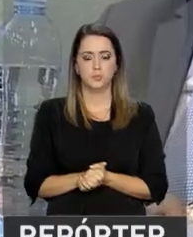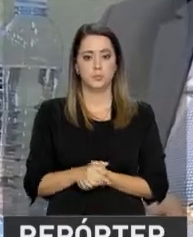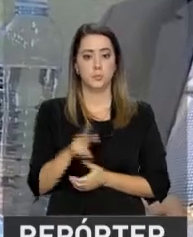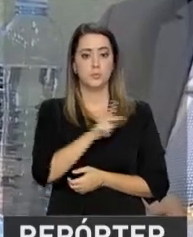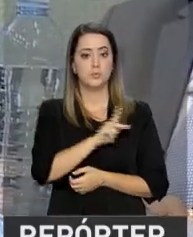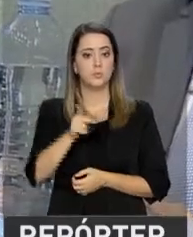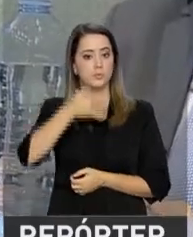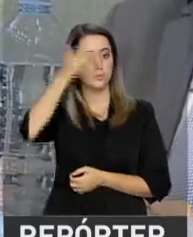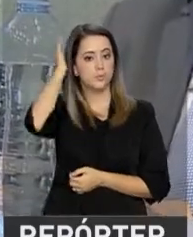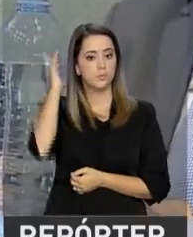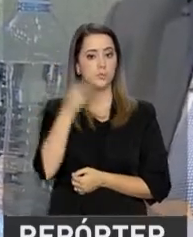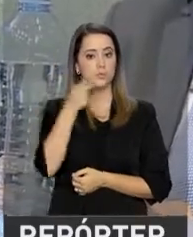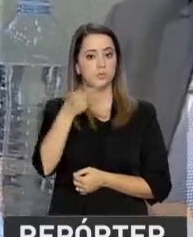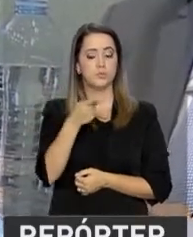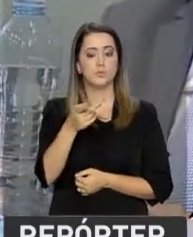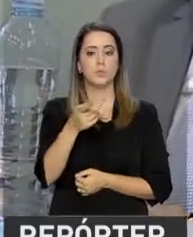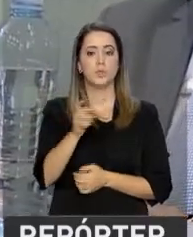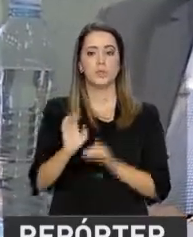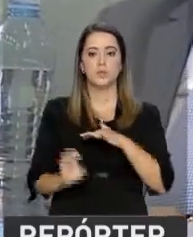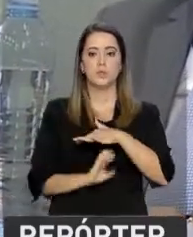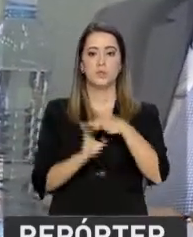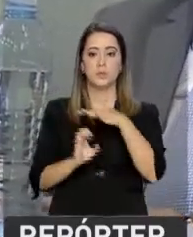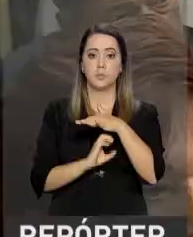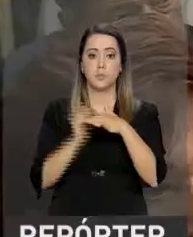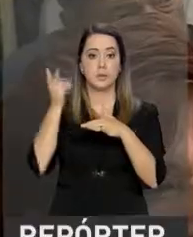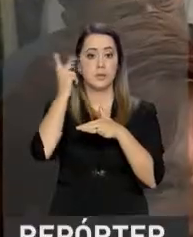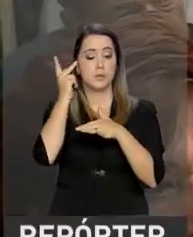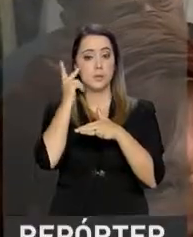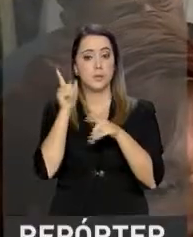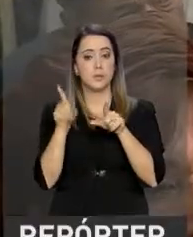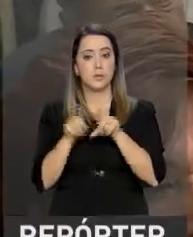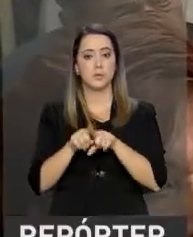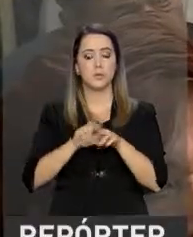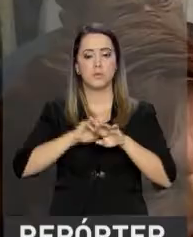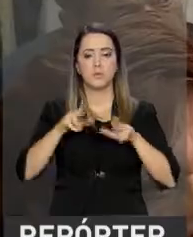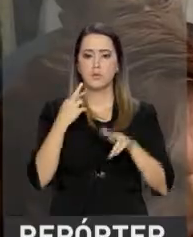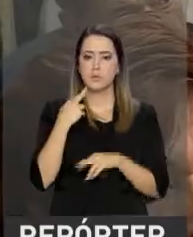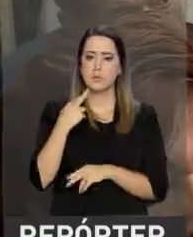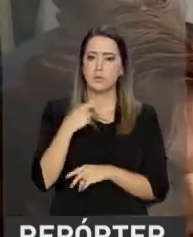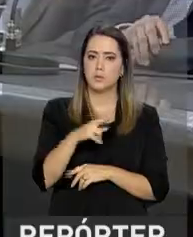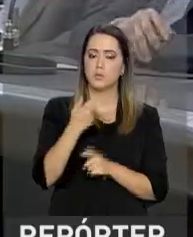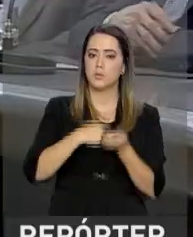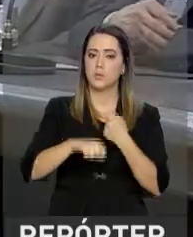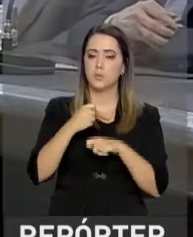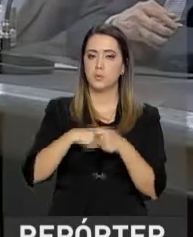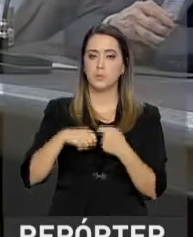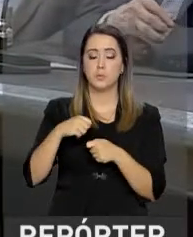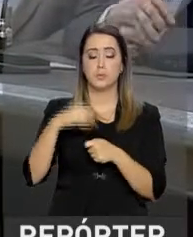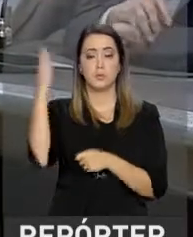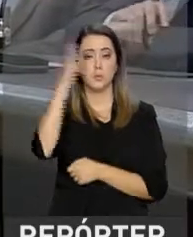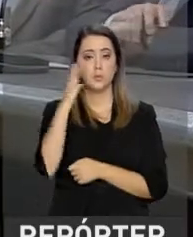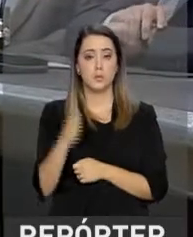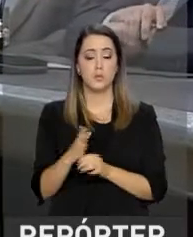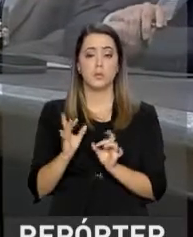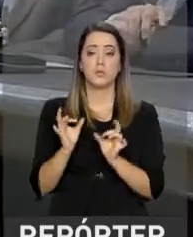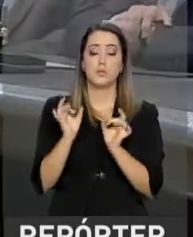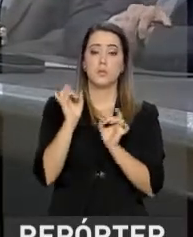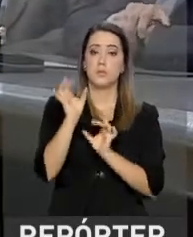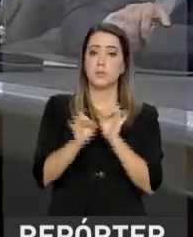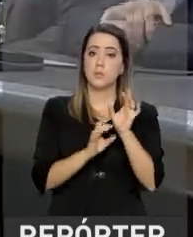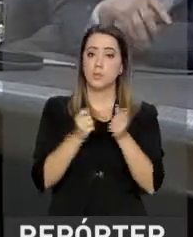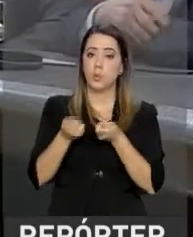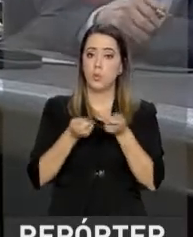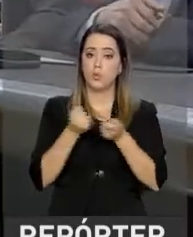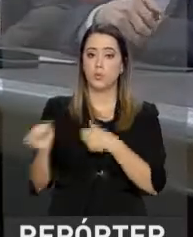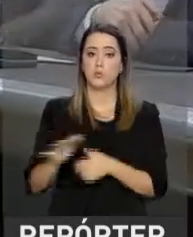O presidente Michel Temer falou aos empresários do comércio em São Paulo sobre os resultados da economia brasileira, com destaque para o controle da inflação